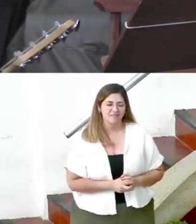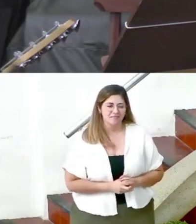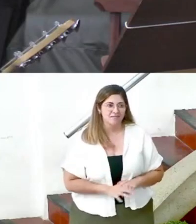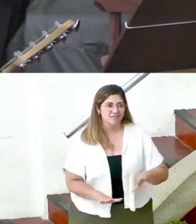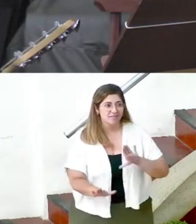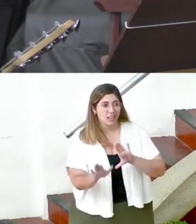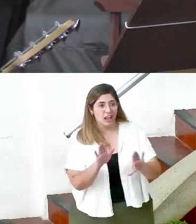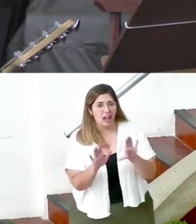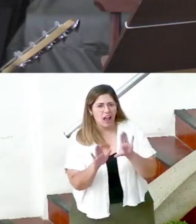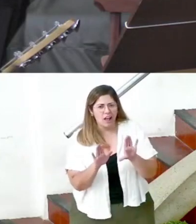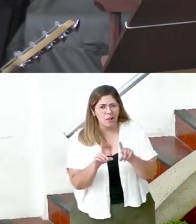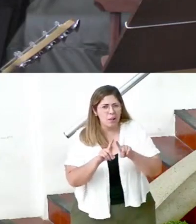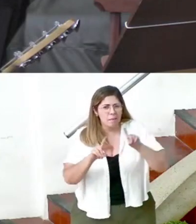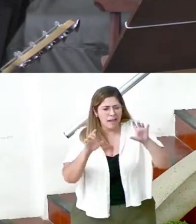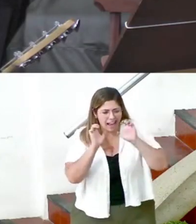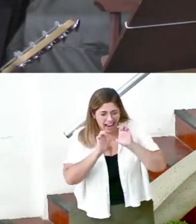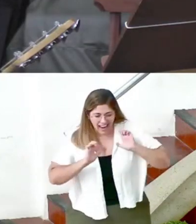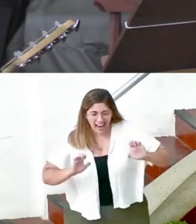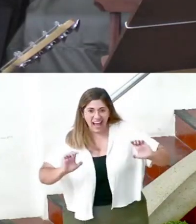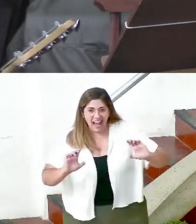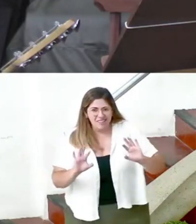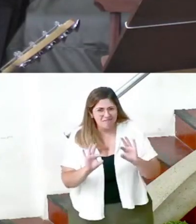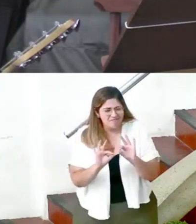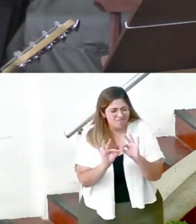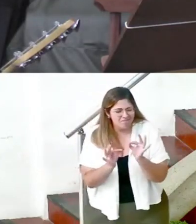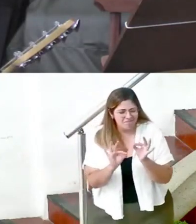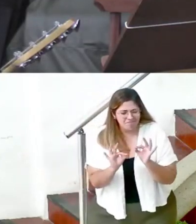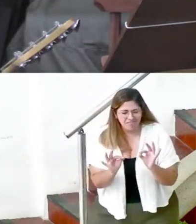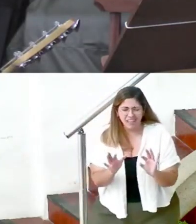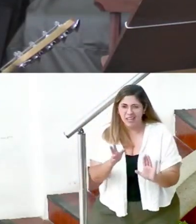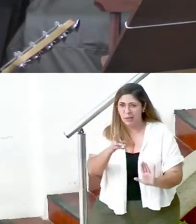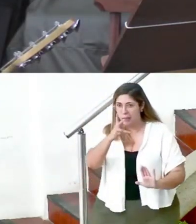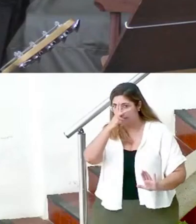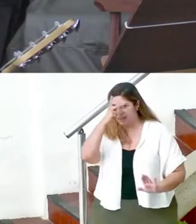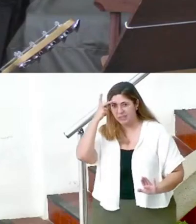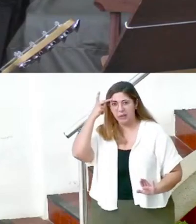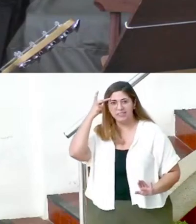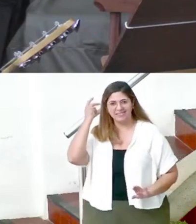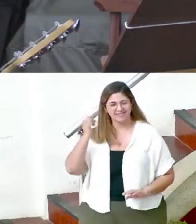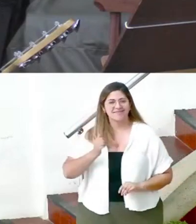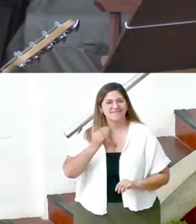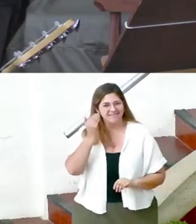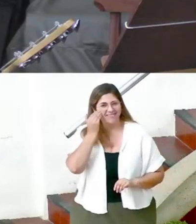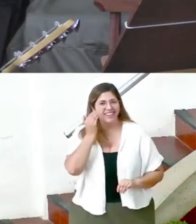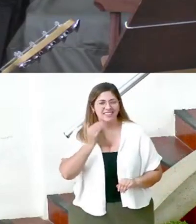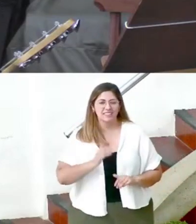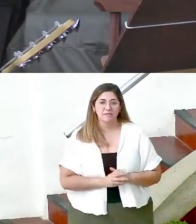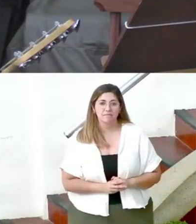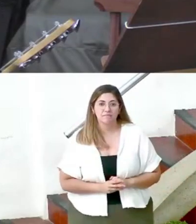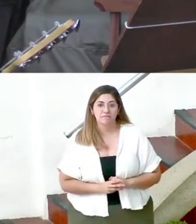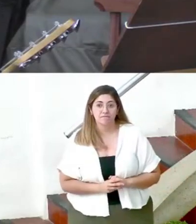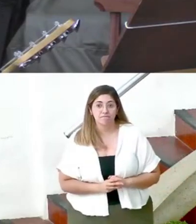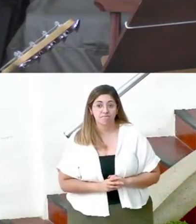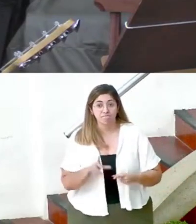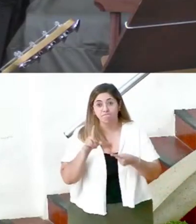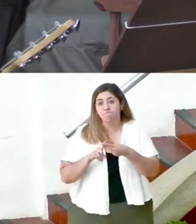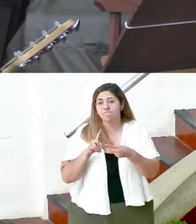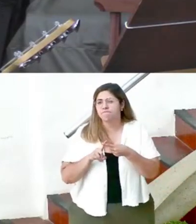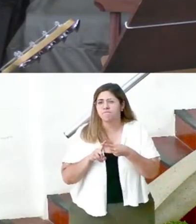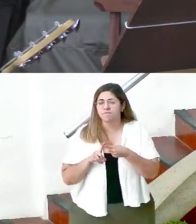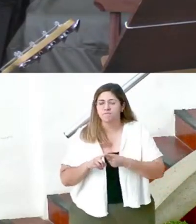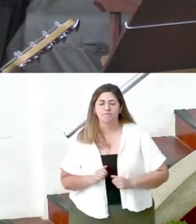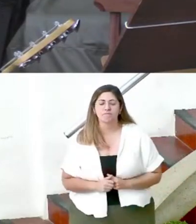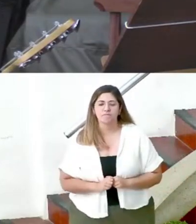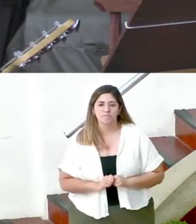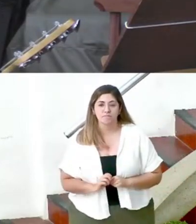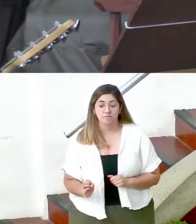a gente muito simples mesmo. A disseminação do evangelho foi entre os simples. E isso trouxe uma consequência,